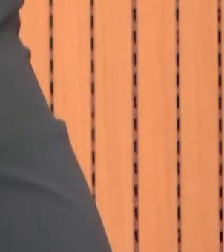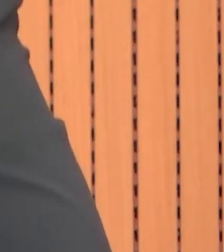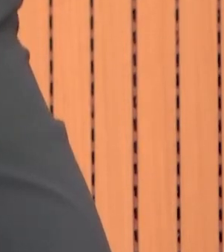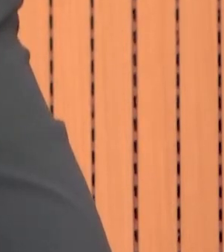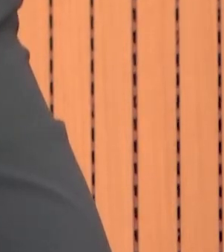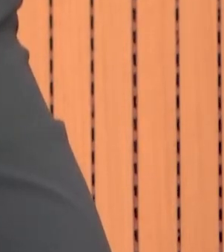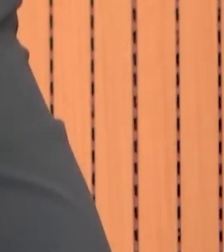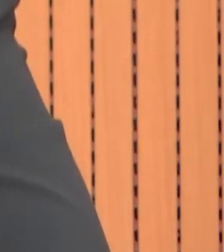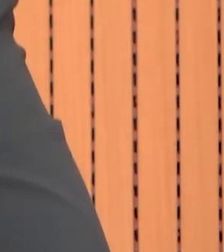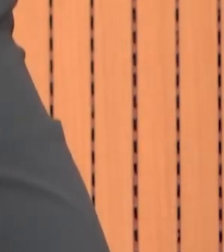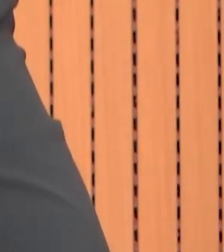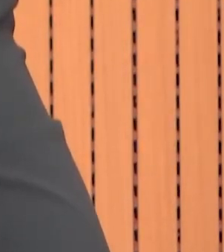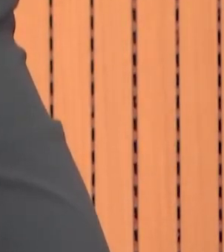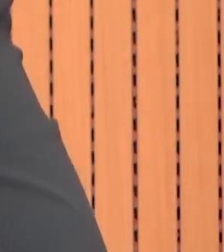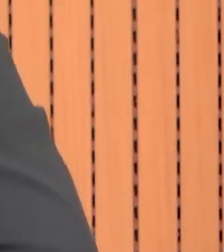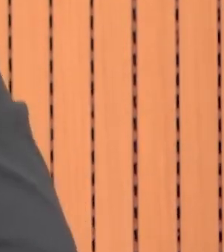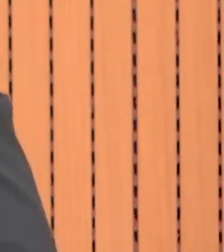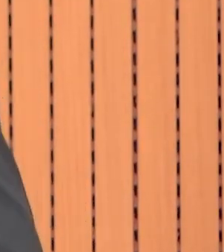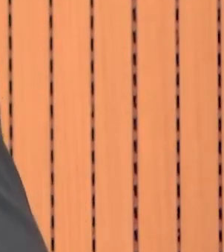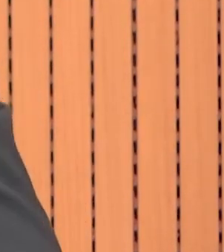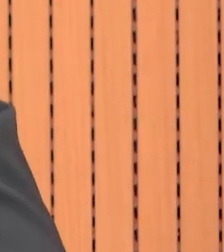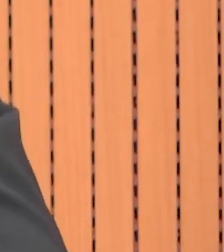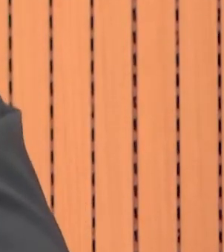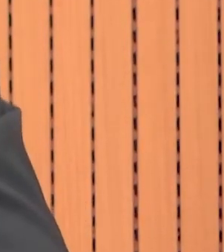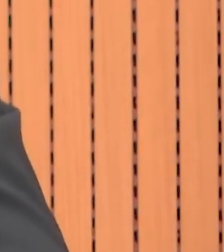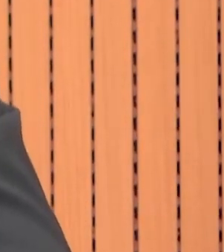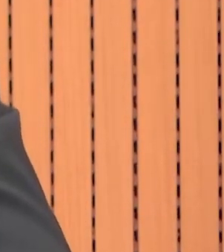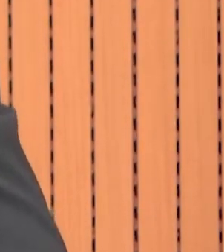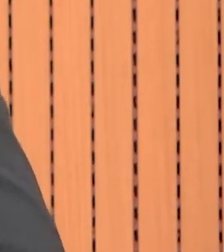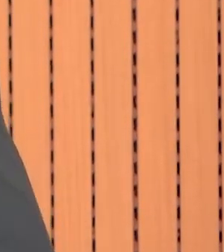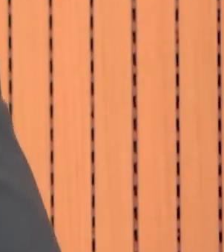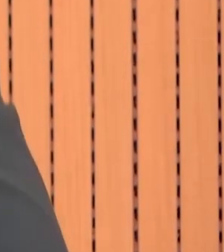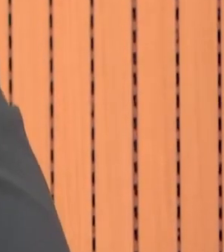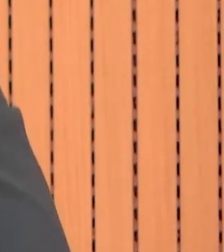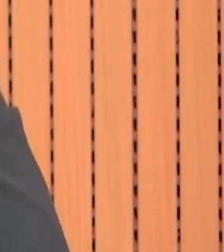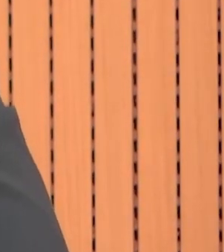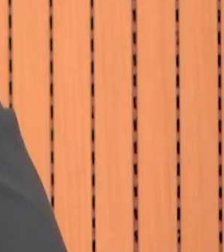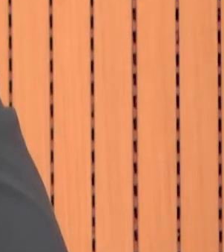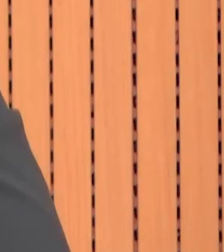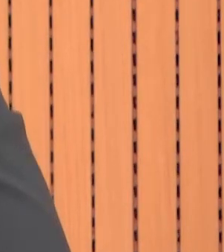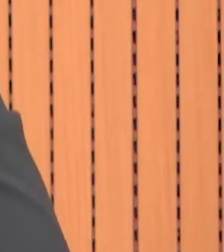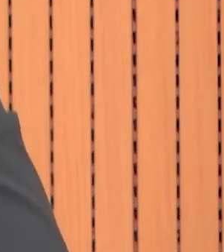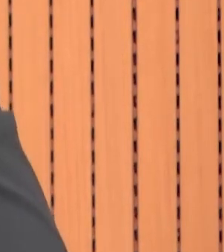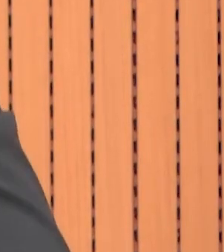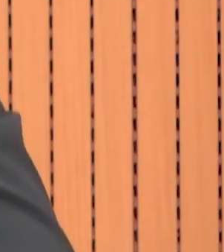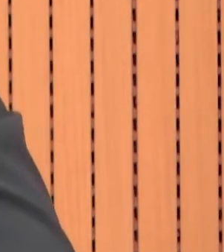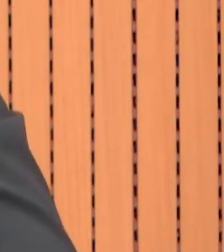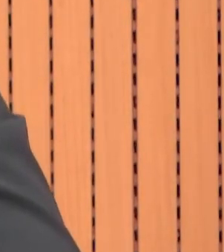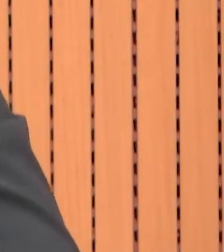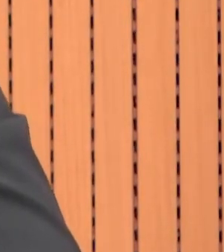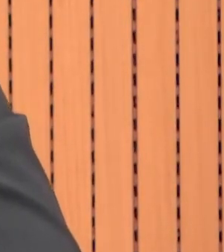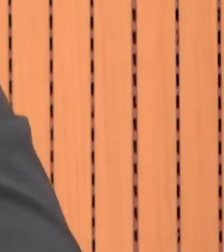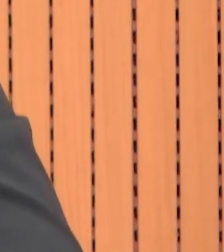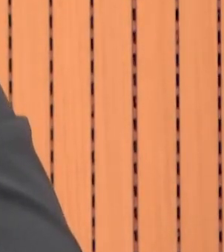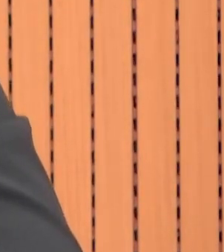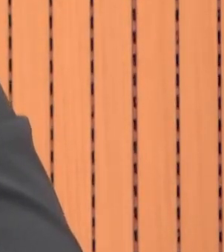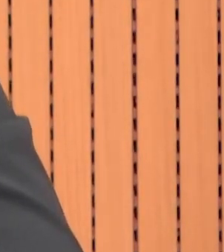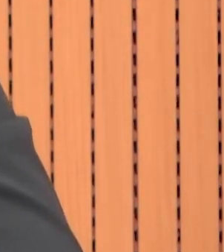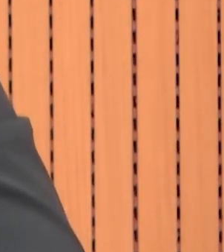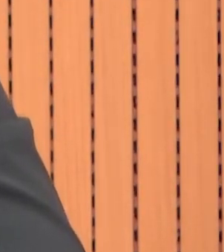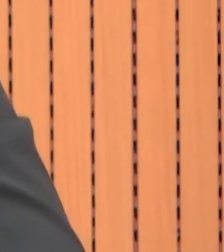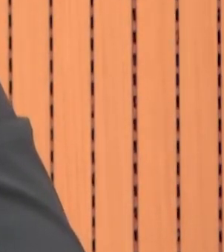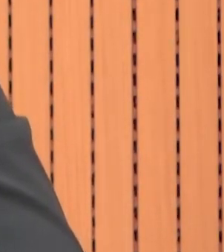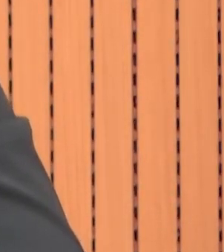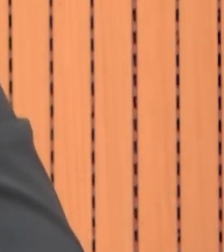enormes, tentando fazer algumas mudanças na gestão do hospital, algumas mudanças no quadro, enfim,